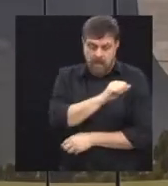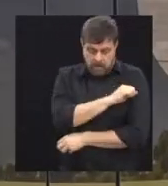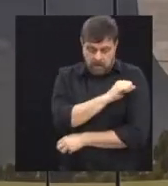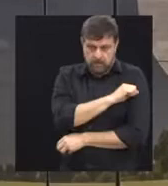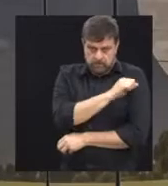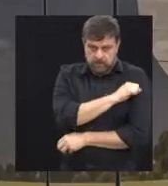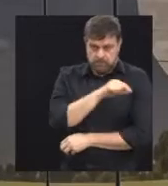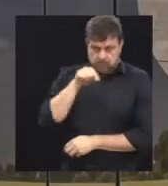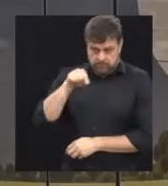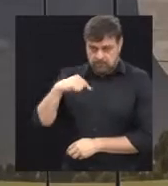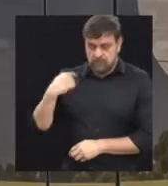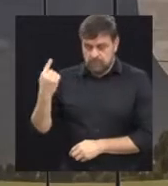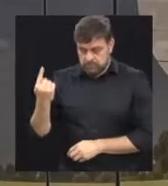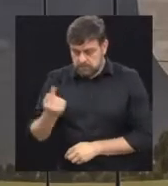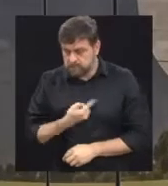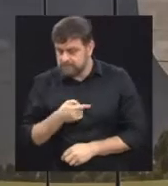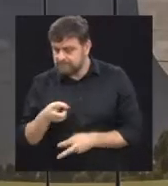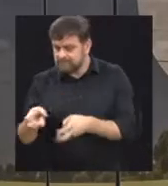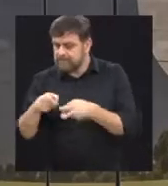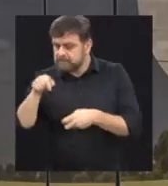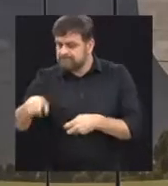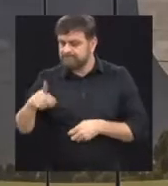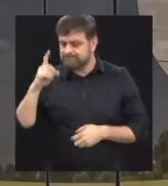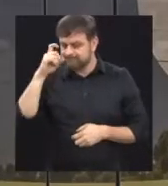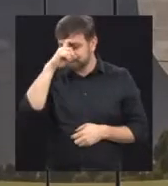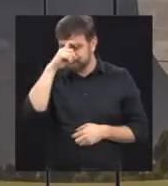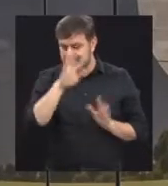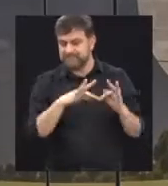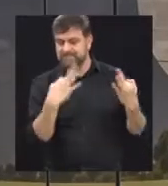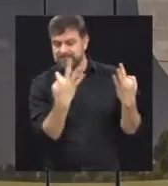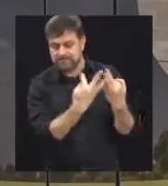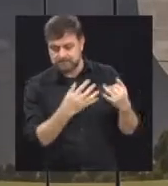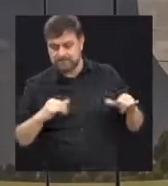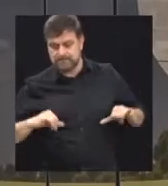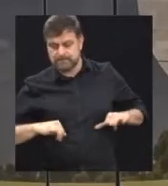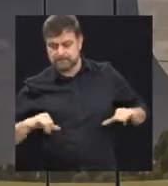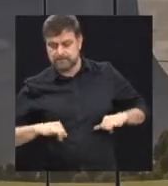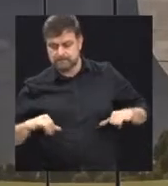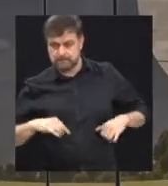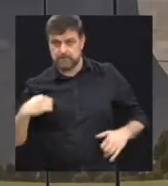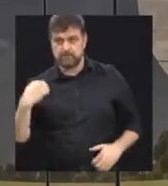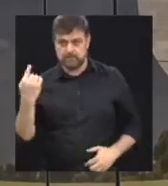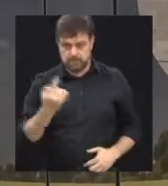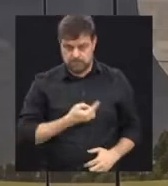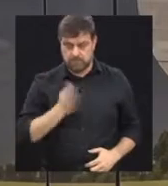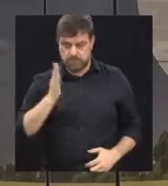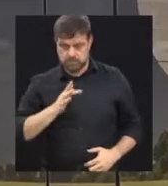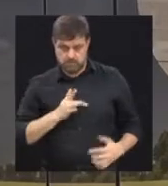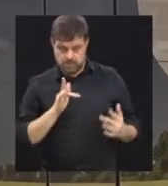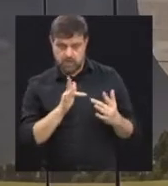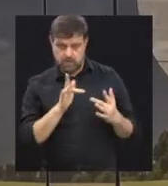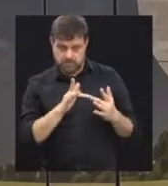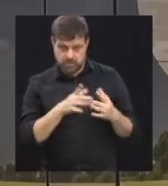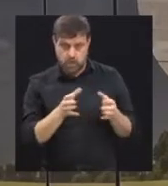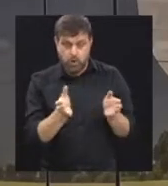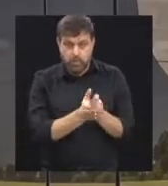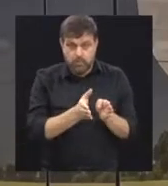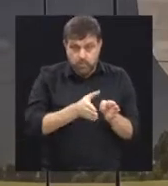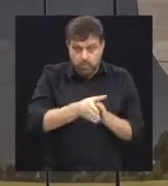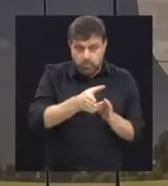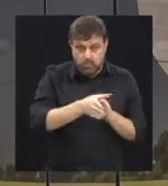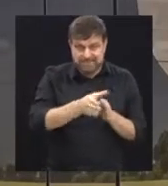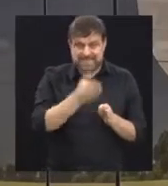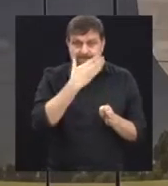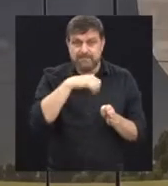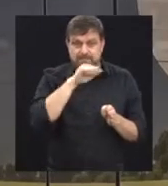alunos nossos e que nós estamos com alguma dificuldade com as famílias e com os pais, já entramos em contato com o Conselho Tutelar e